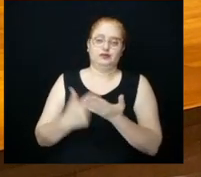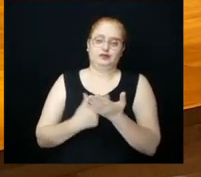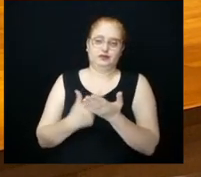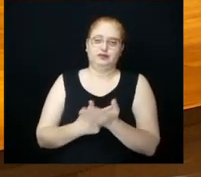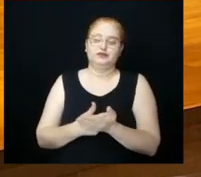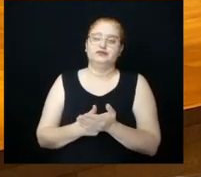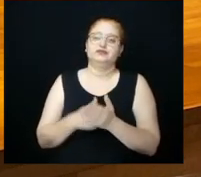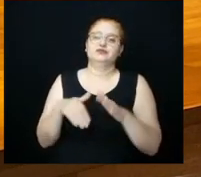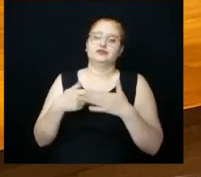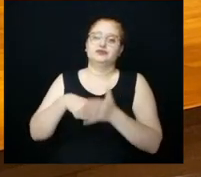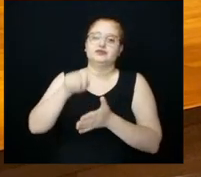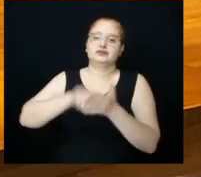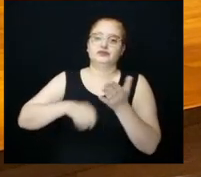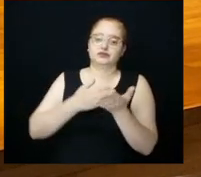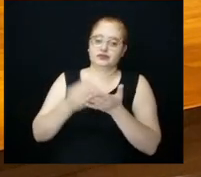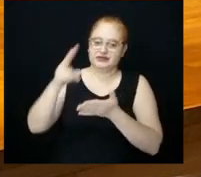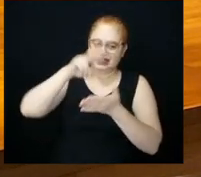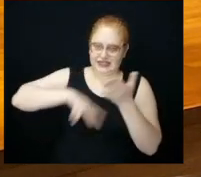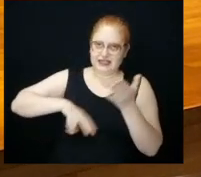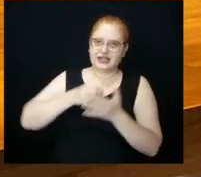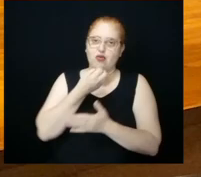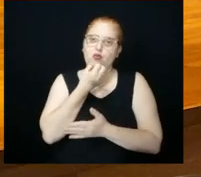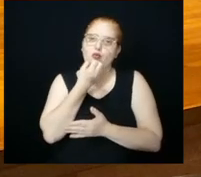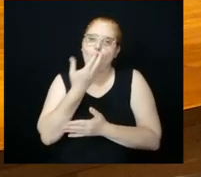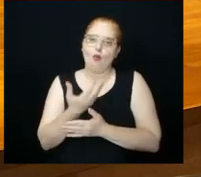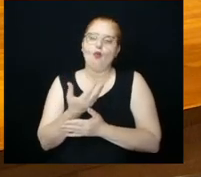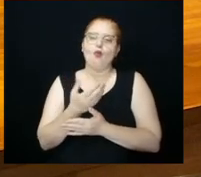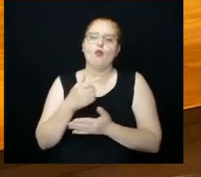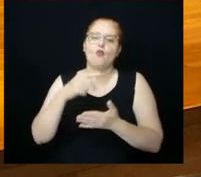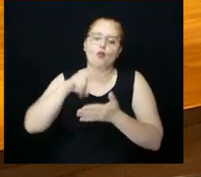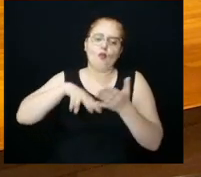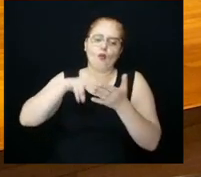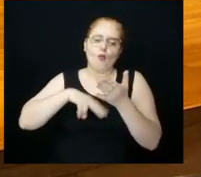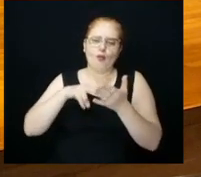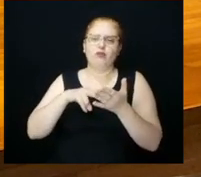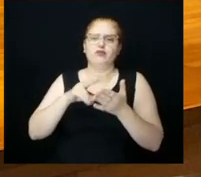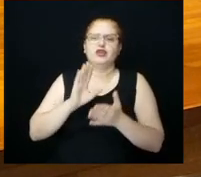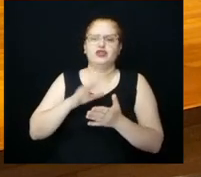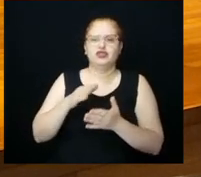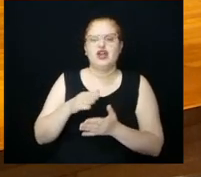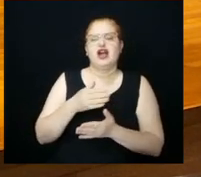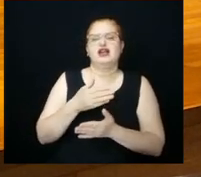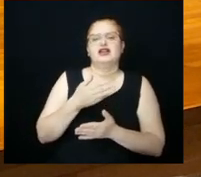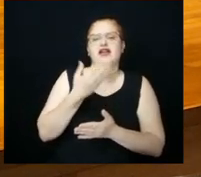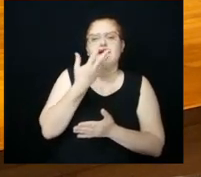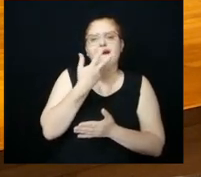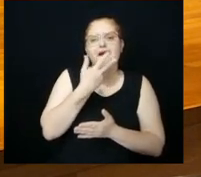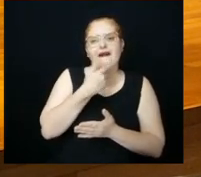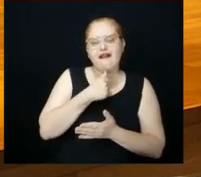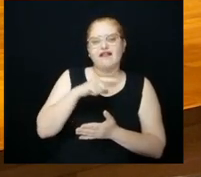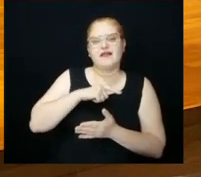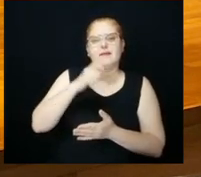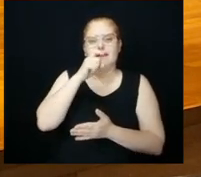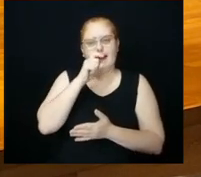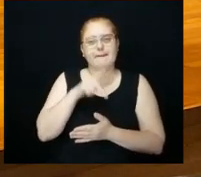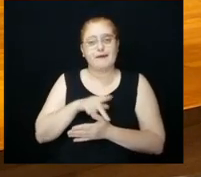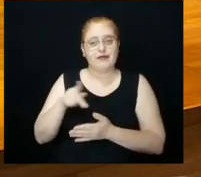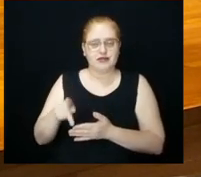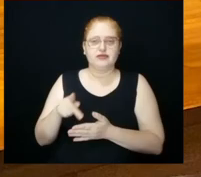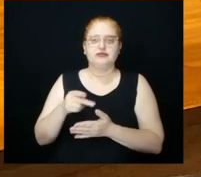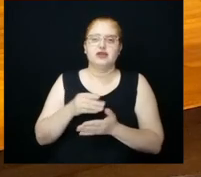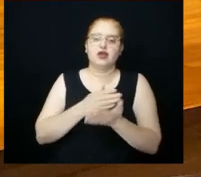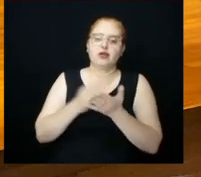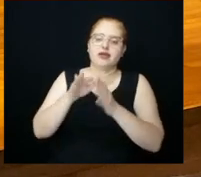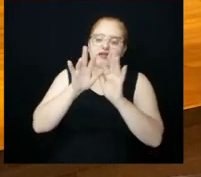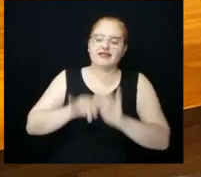Quando ela começa a ler, e ela conta que ela lê muito cedo, por ter um pai professor, enfim. E ela começa a